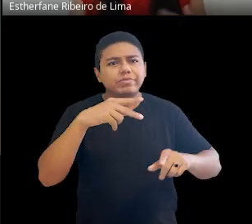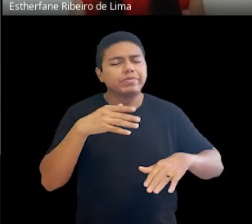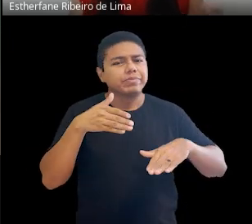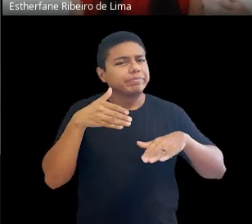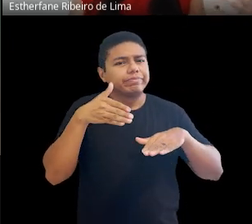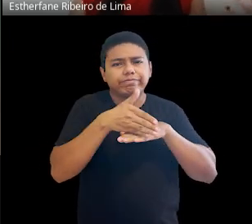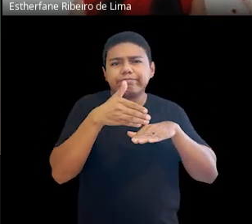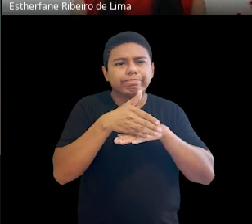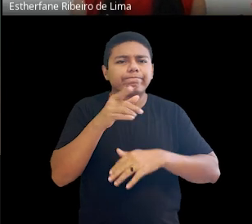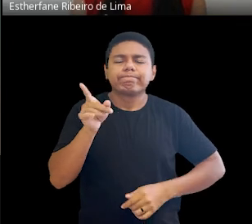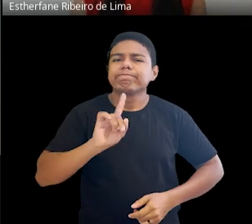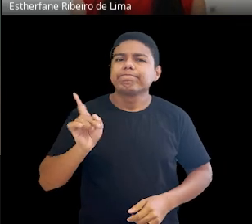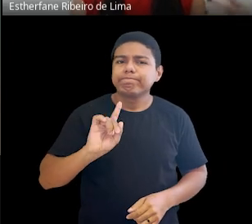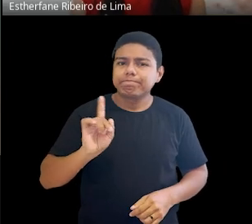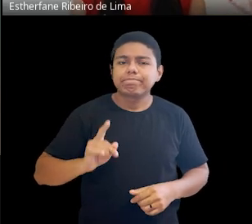que